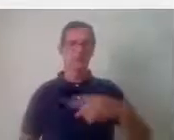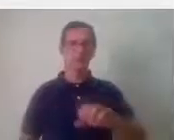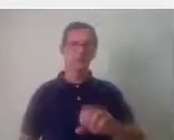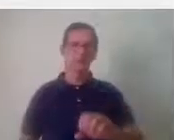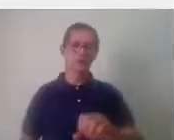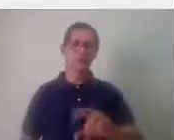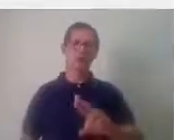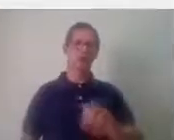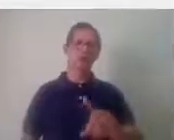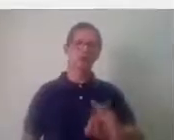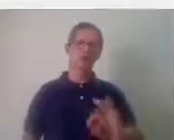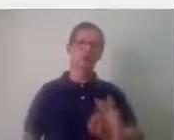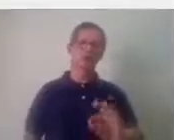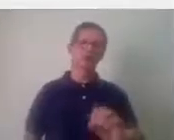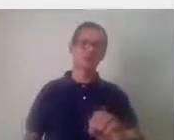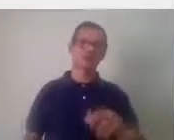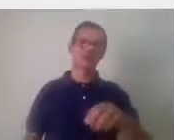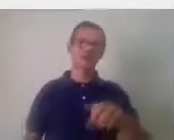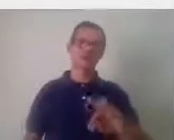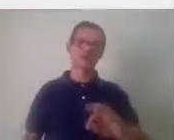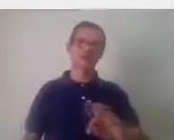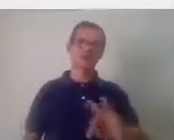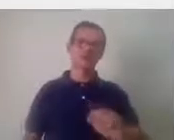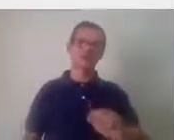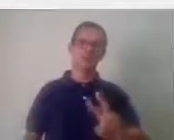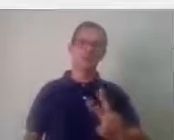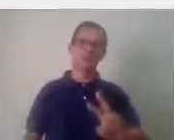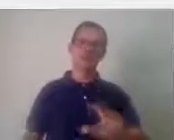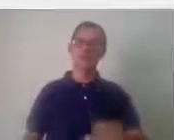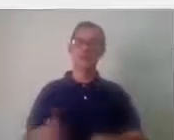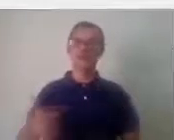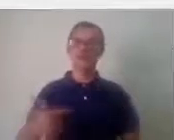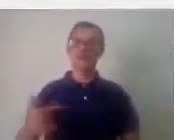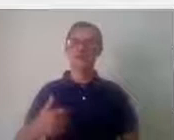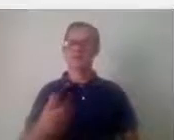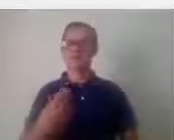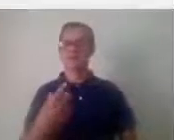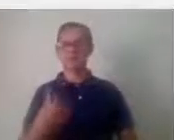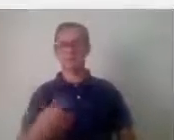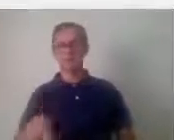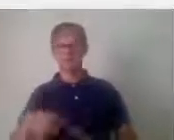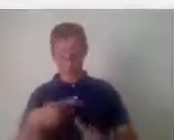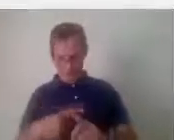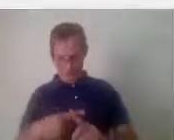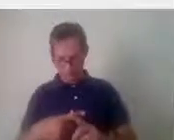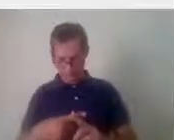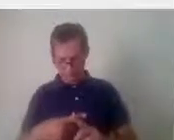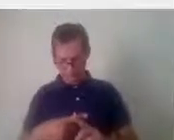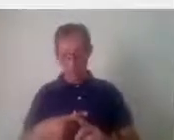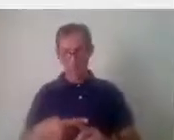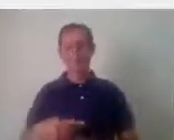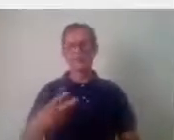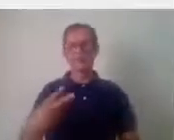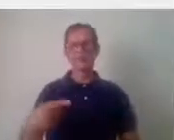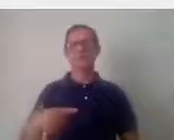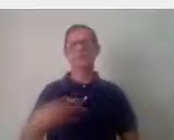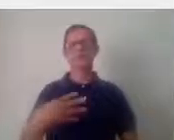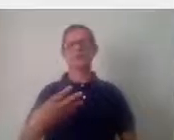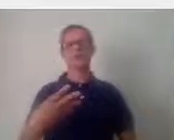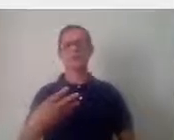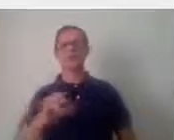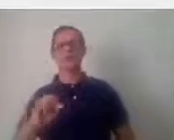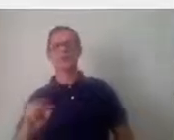notável, é o quadrado do primeiro, 16, menos 2 vezes o primeiro, 2 vezes 4,